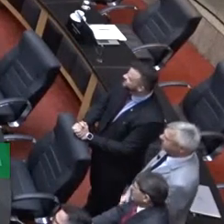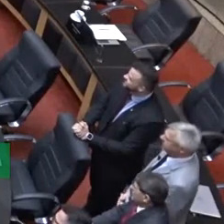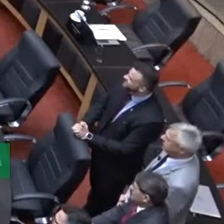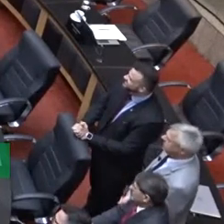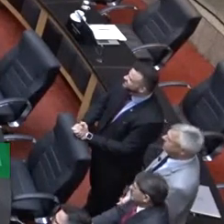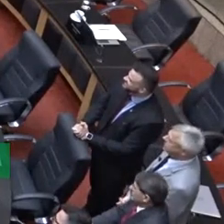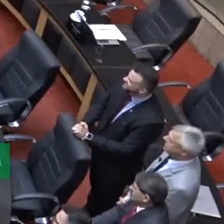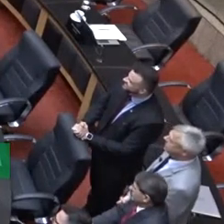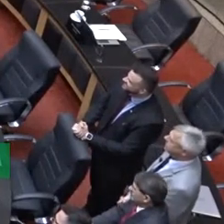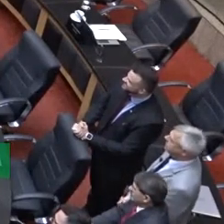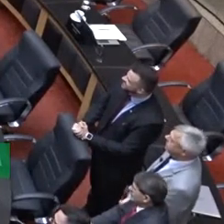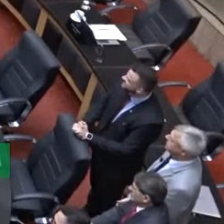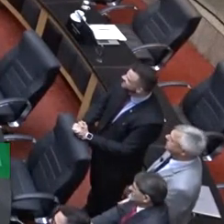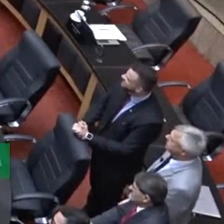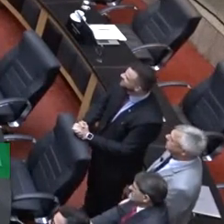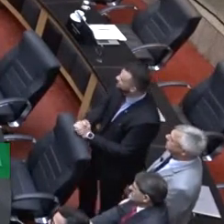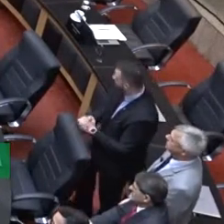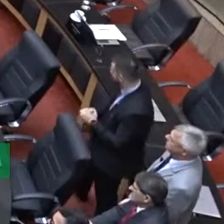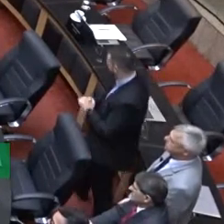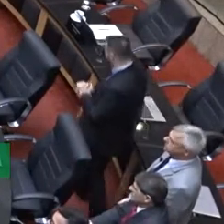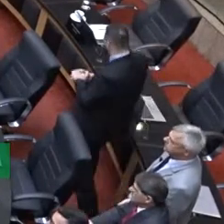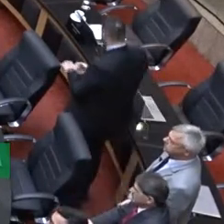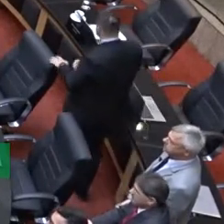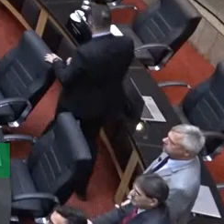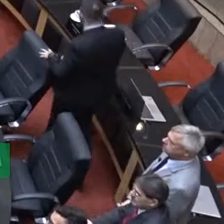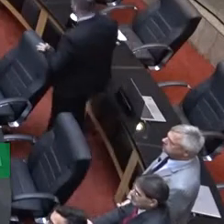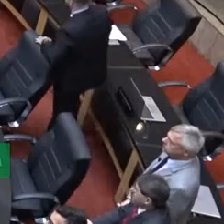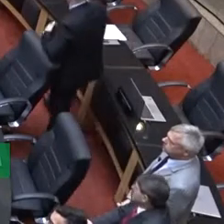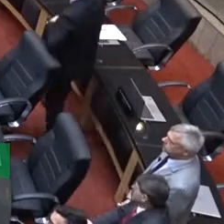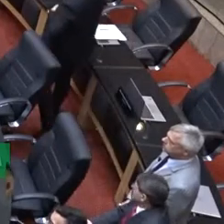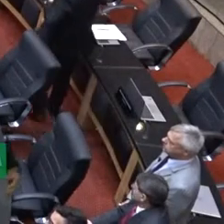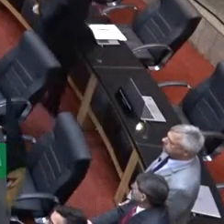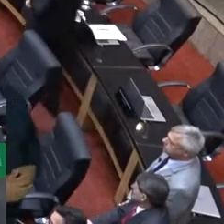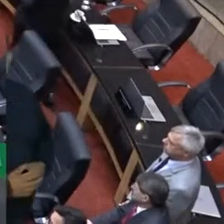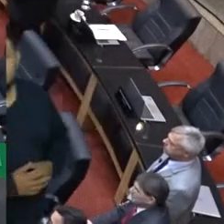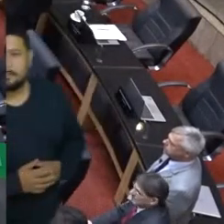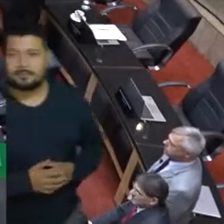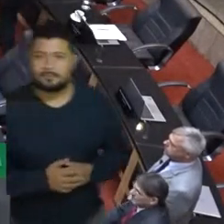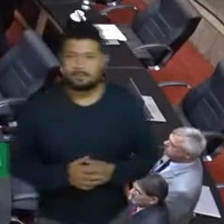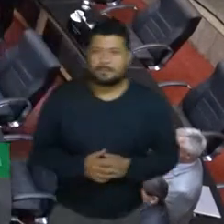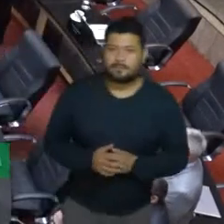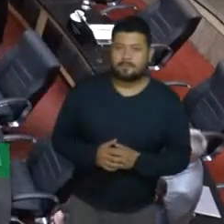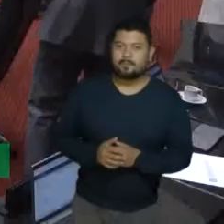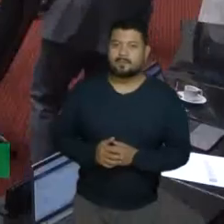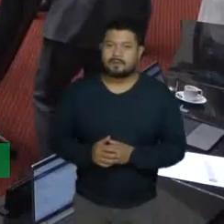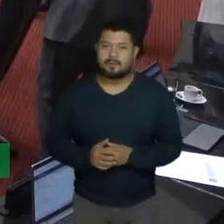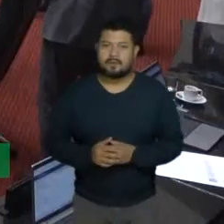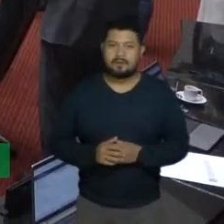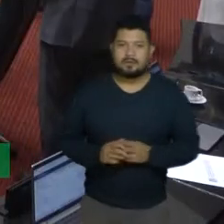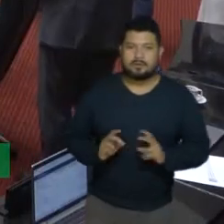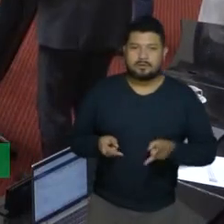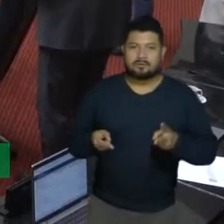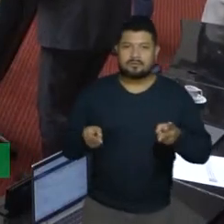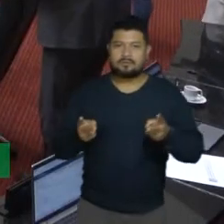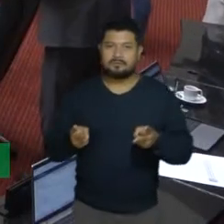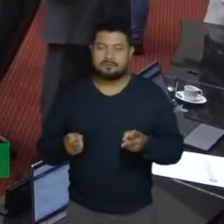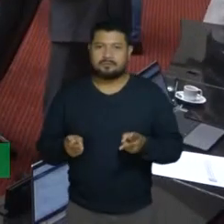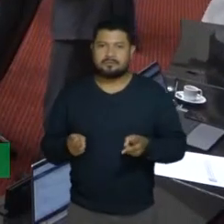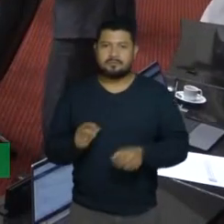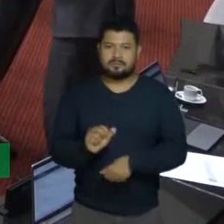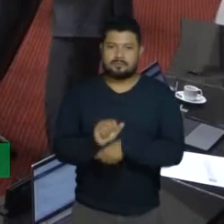Arre. A palavra está em aberto. Se algum colega deputado queira fazer uso da palavra.